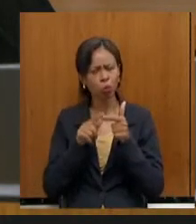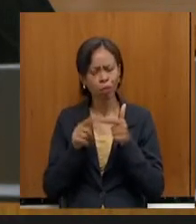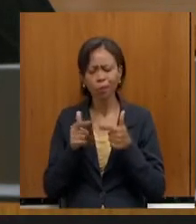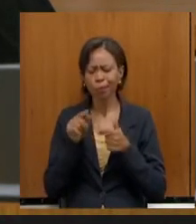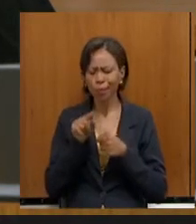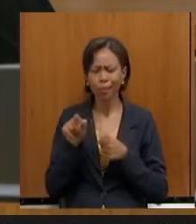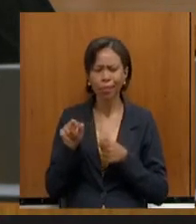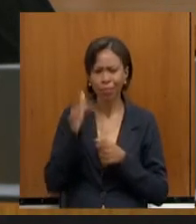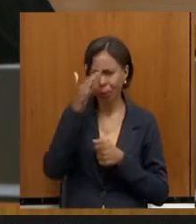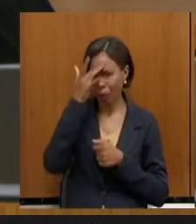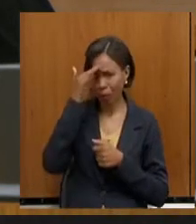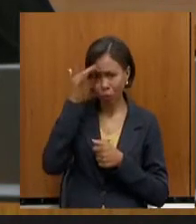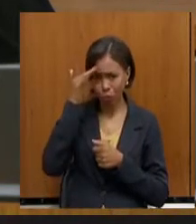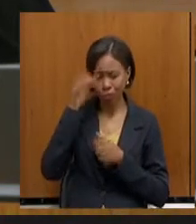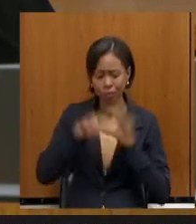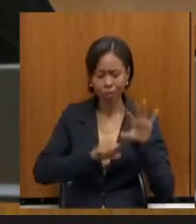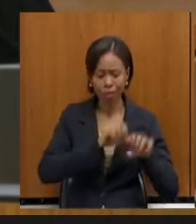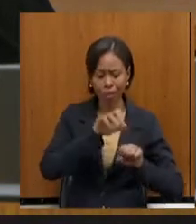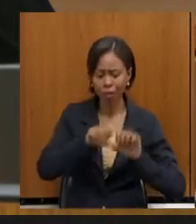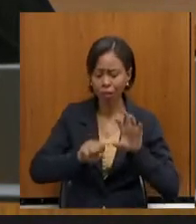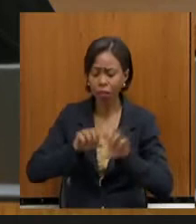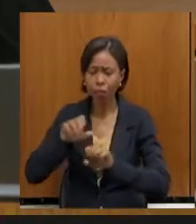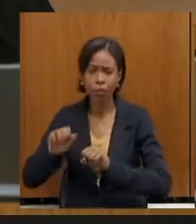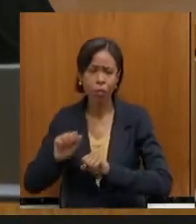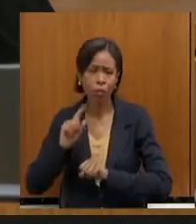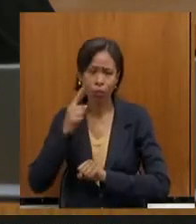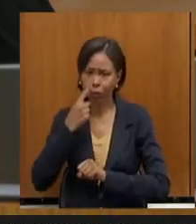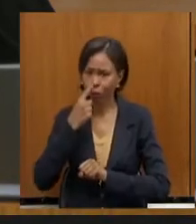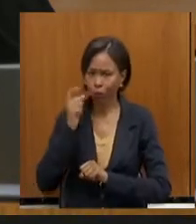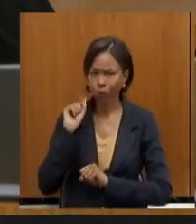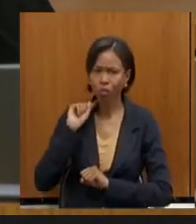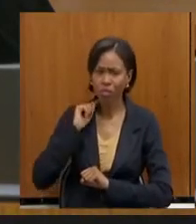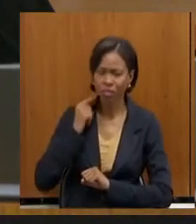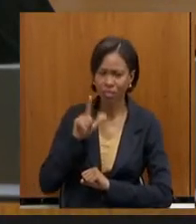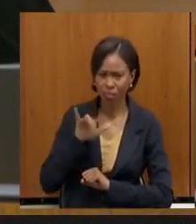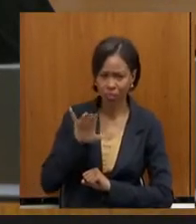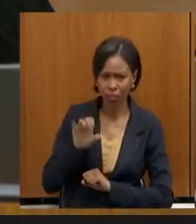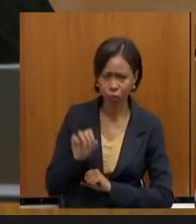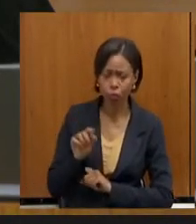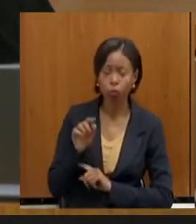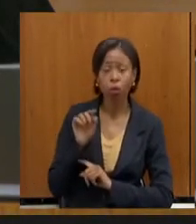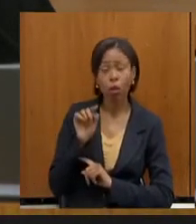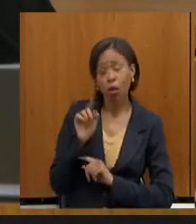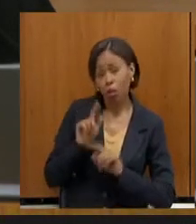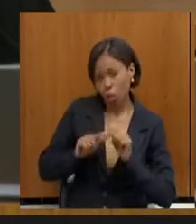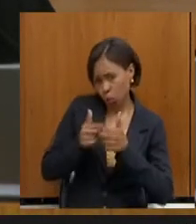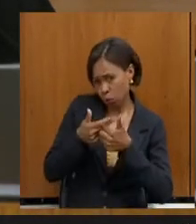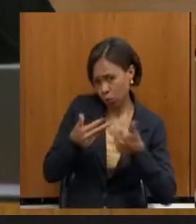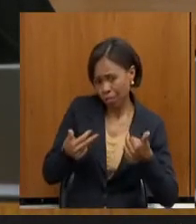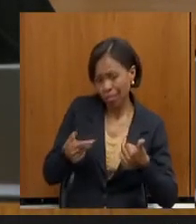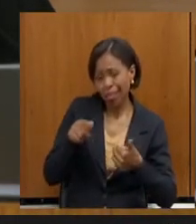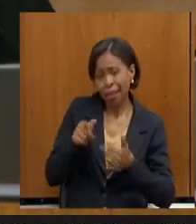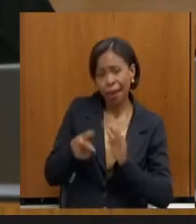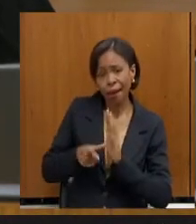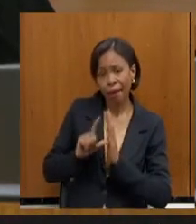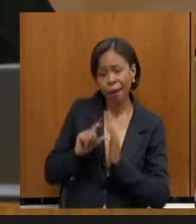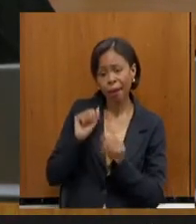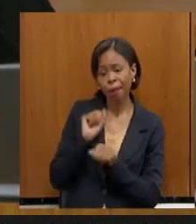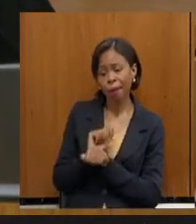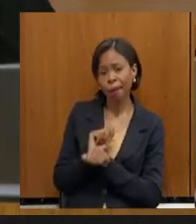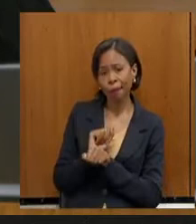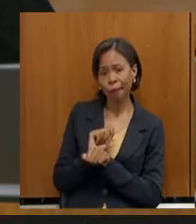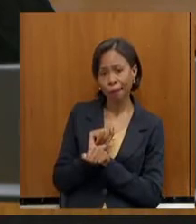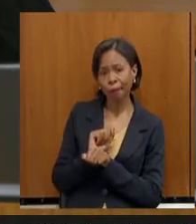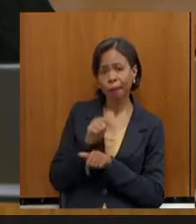da pandemia onde eles tiveram né impedidos de exercer as suas funções tão queria aqui